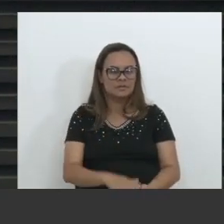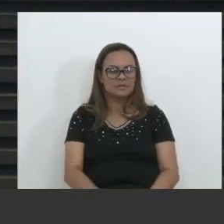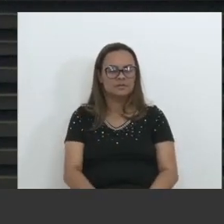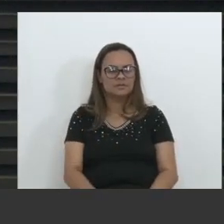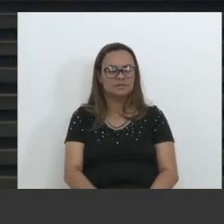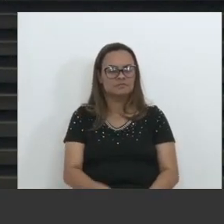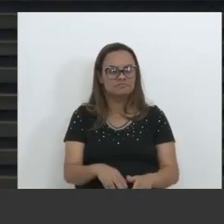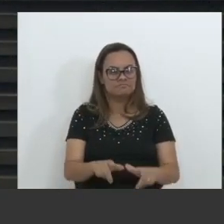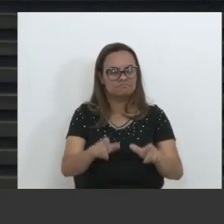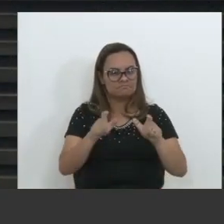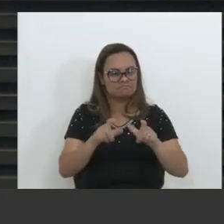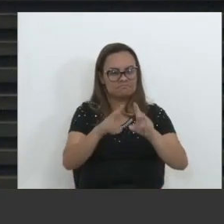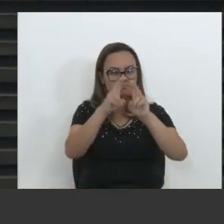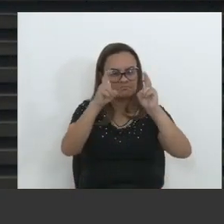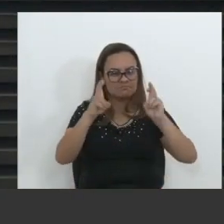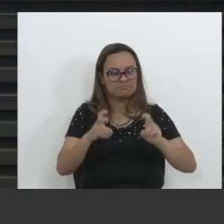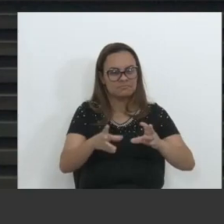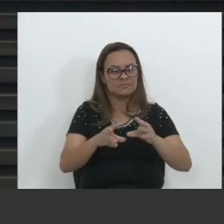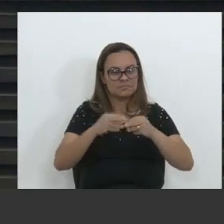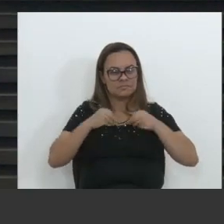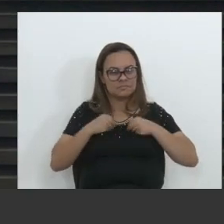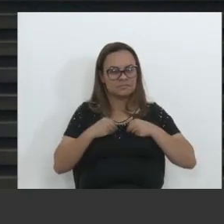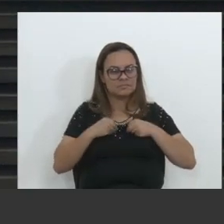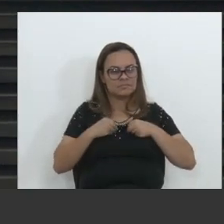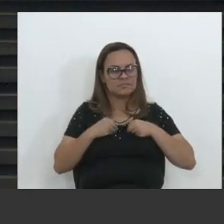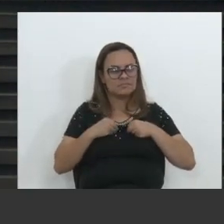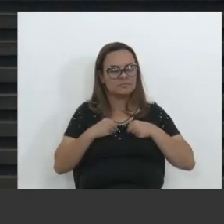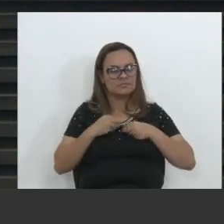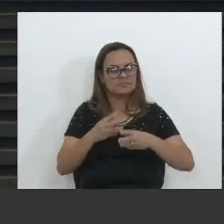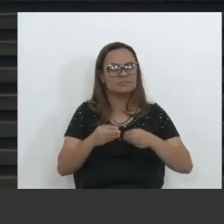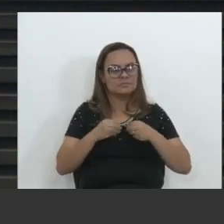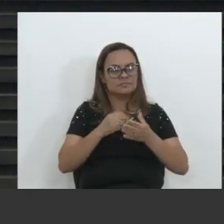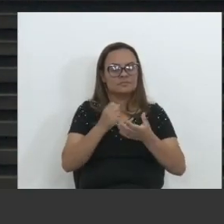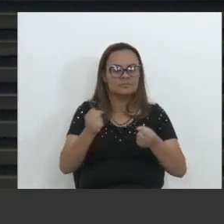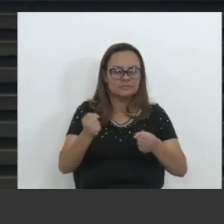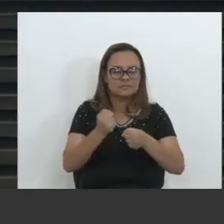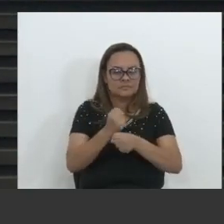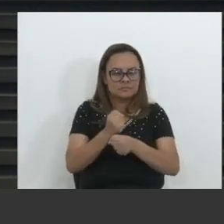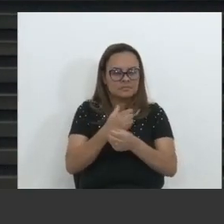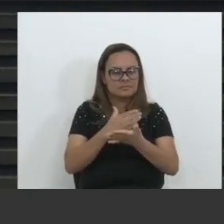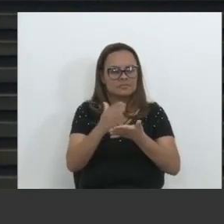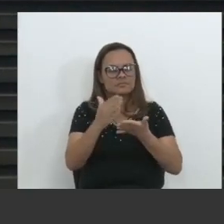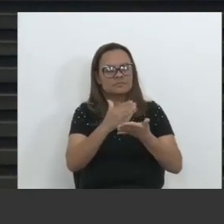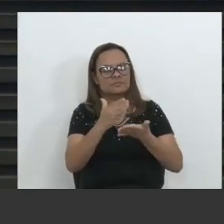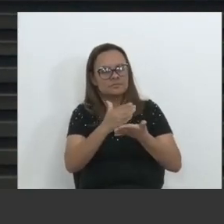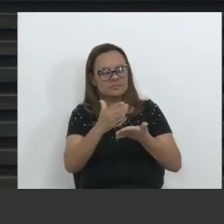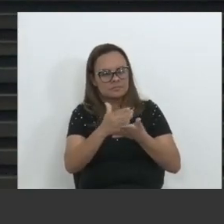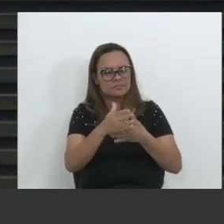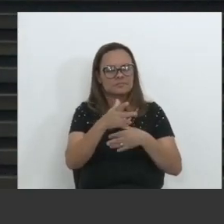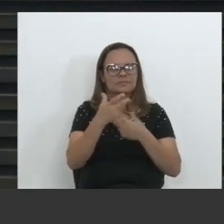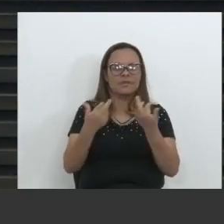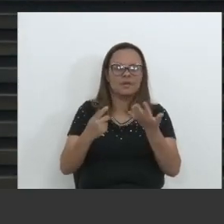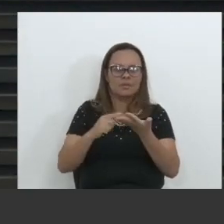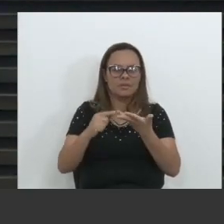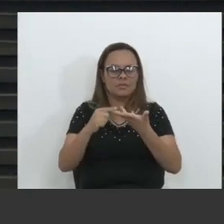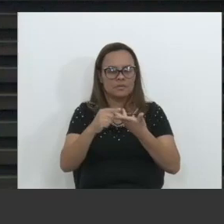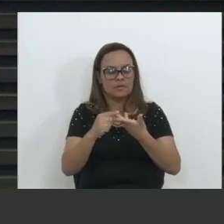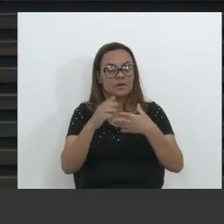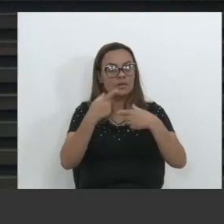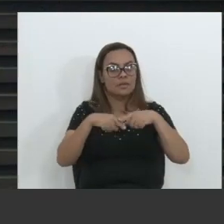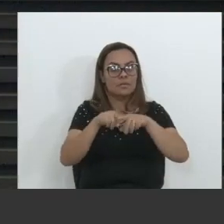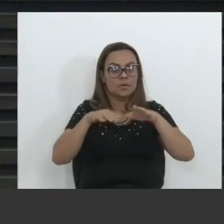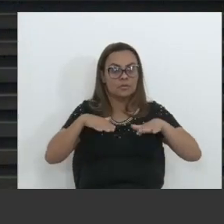título por conta da da da obra que foi iniciada pelos meninos eh o pessoal do trânsito de